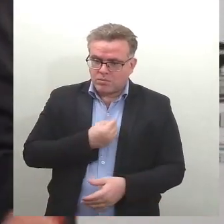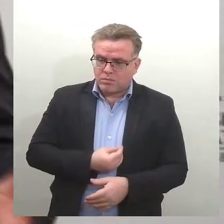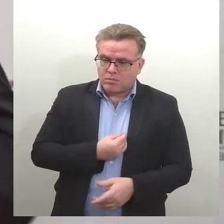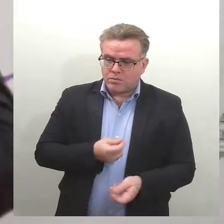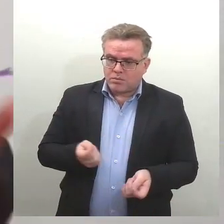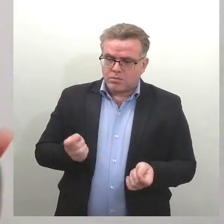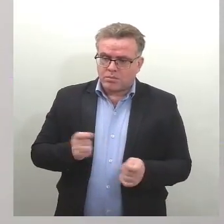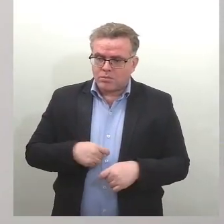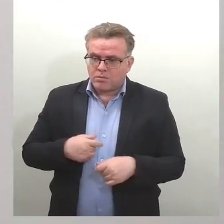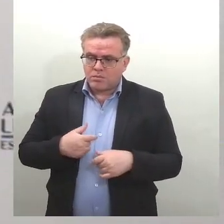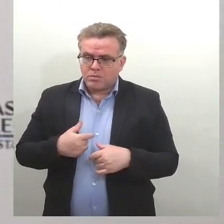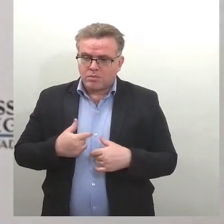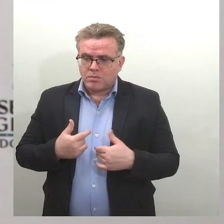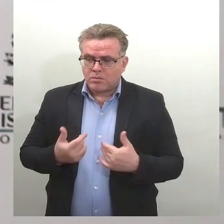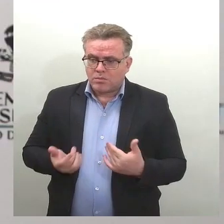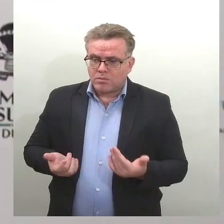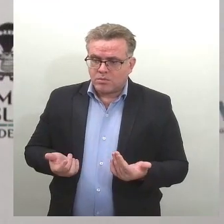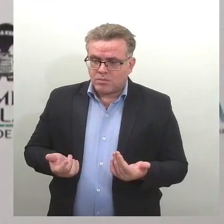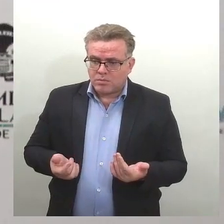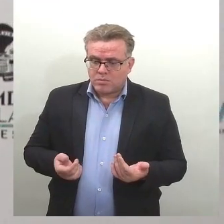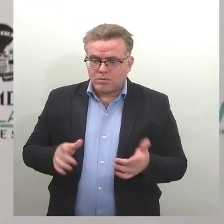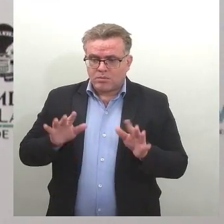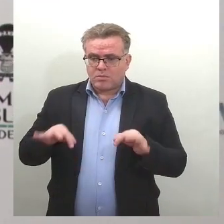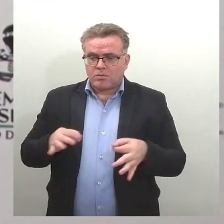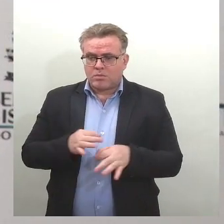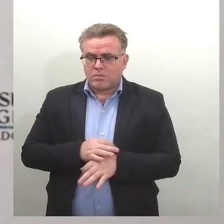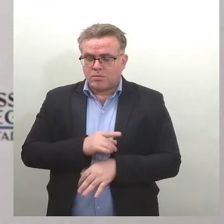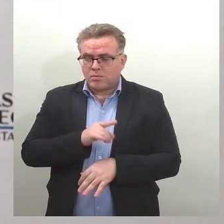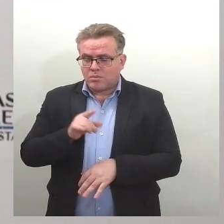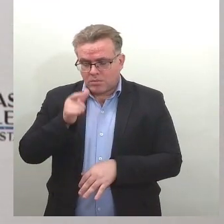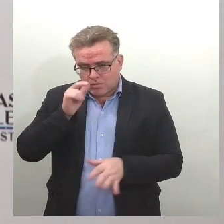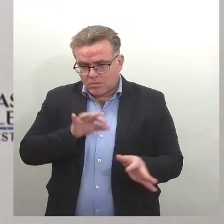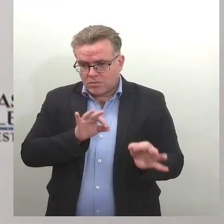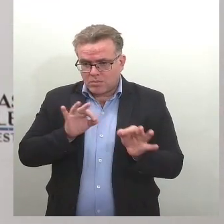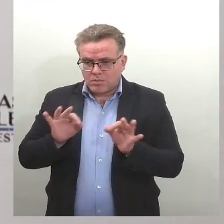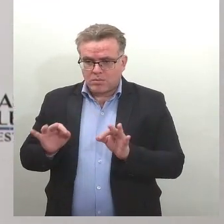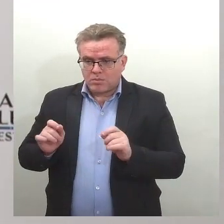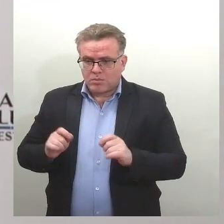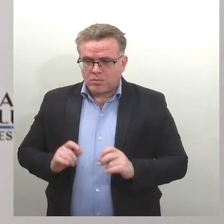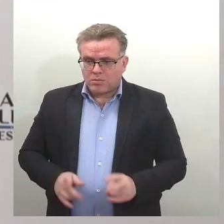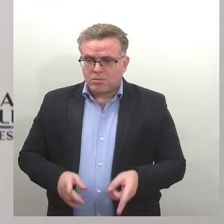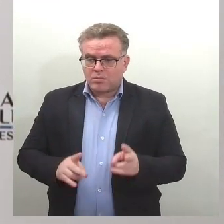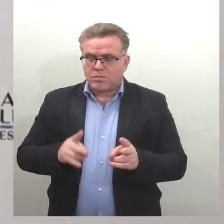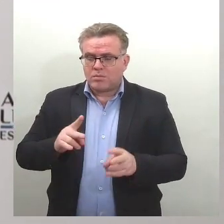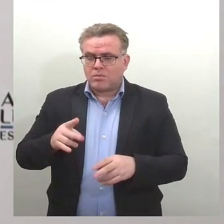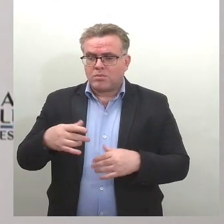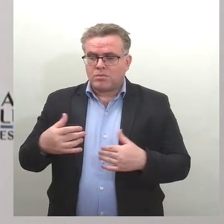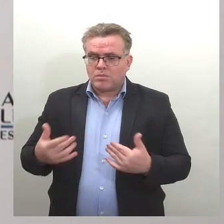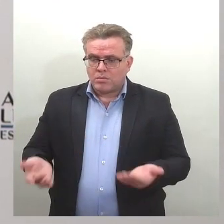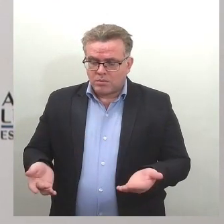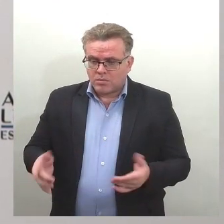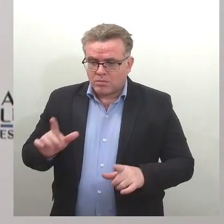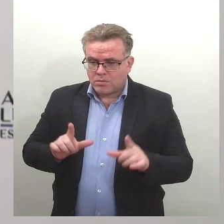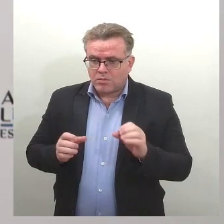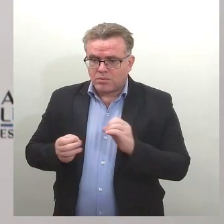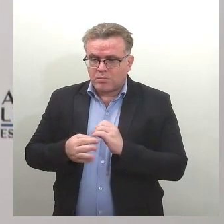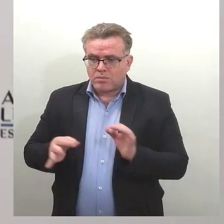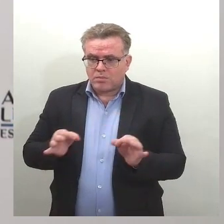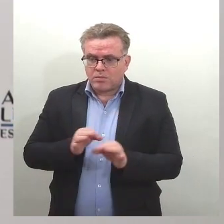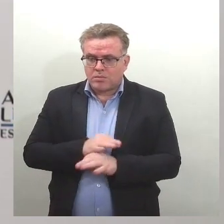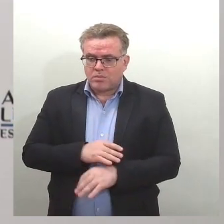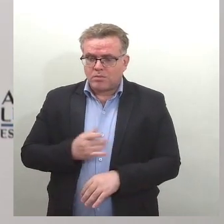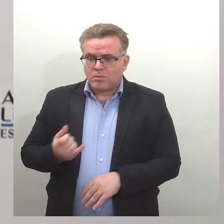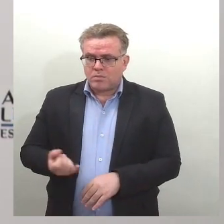ficando por aqui, muito obrigado pela sua companhia, você pode continuar assistindo a nossa TV Alese, claro que é sempre muito importante a sua participação e a